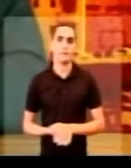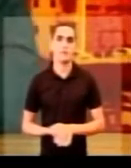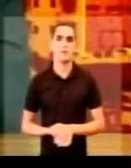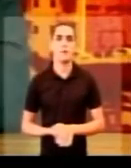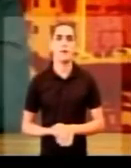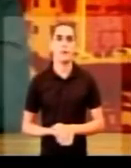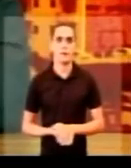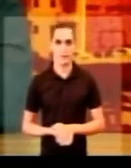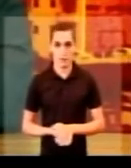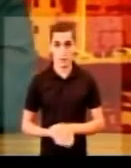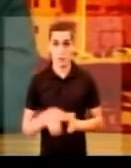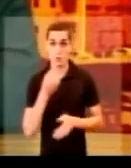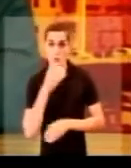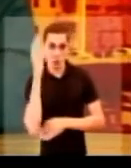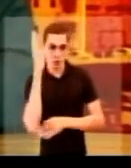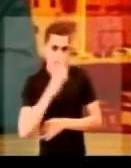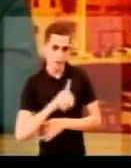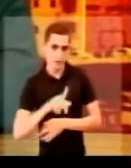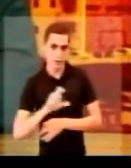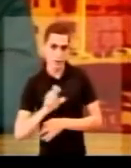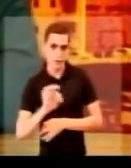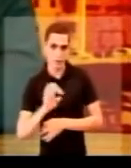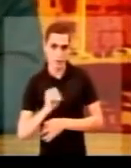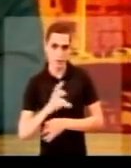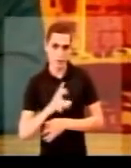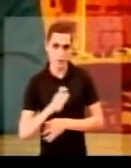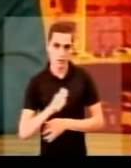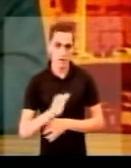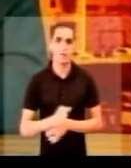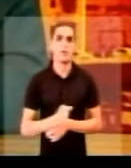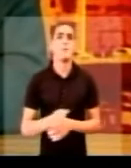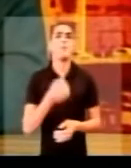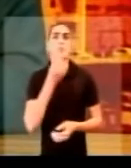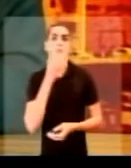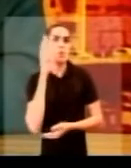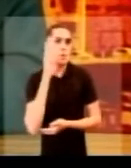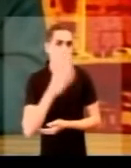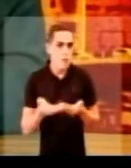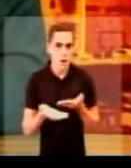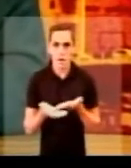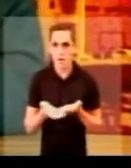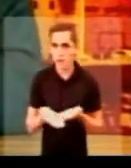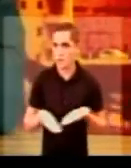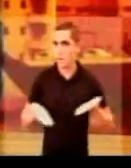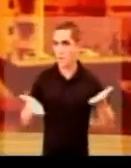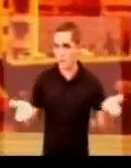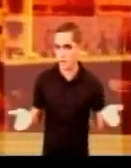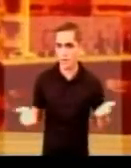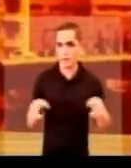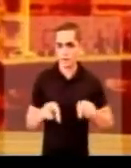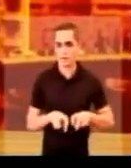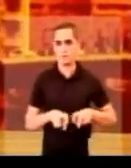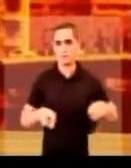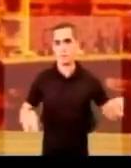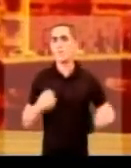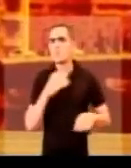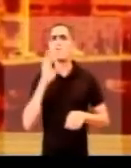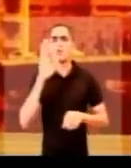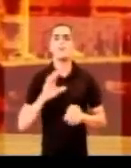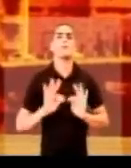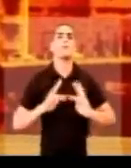Boa tarde, Letícia. Boa tarde, Maurício. Boa tarde, Michela. Boa tarde a